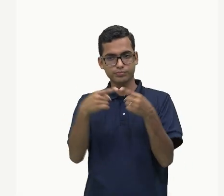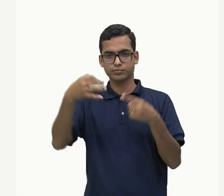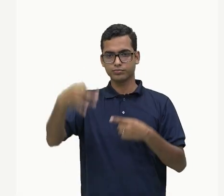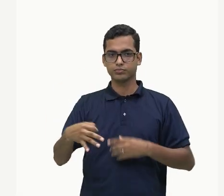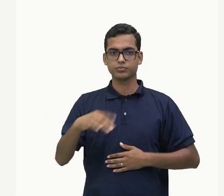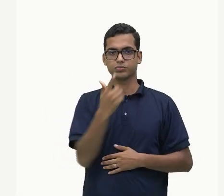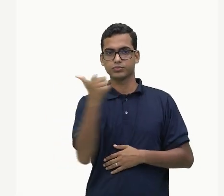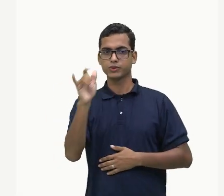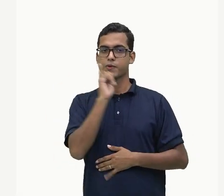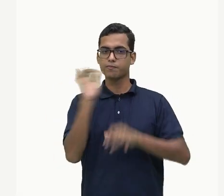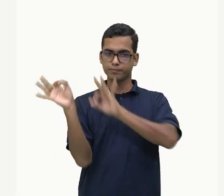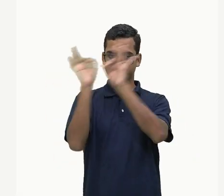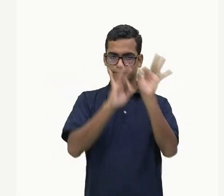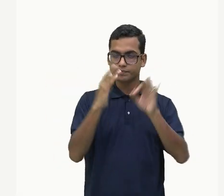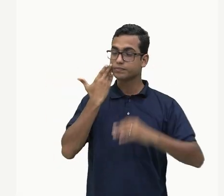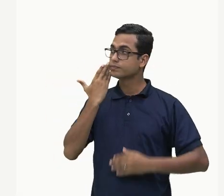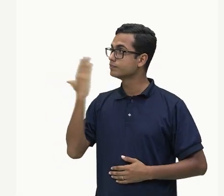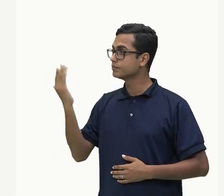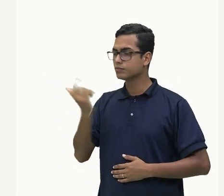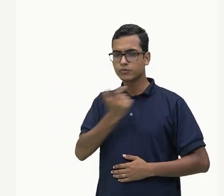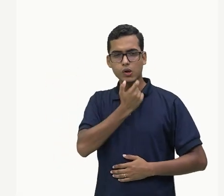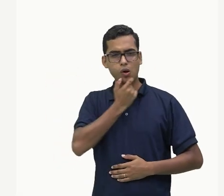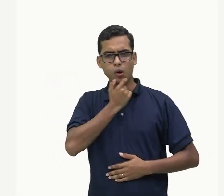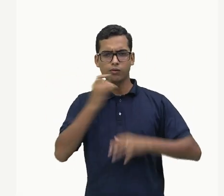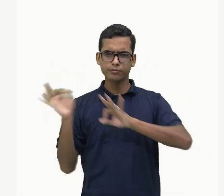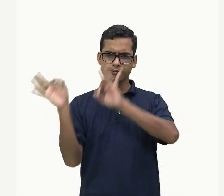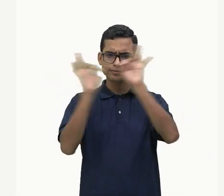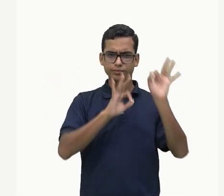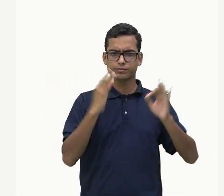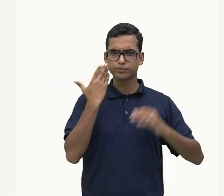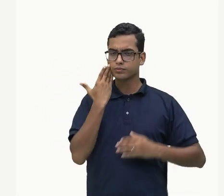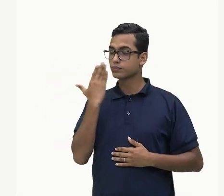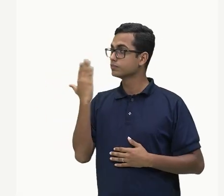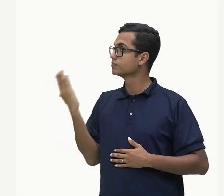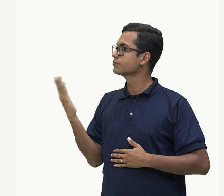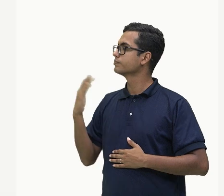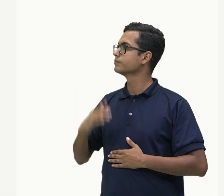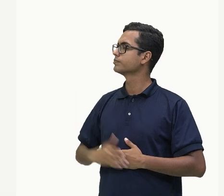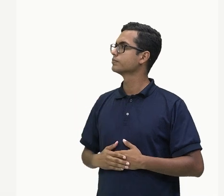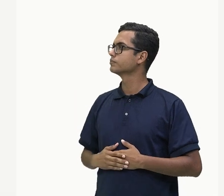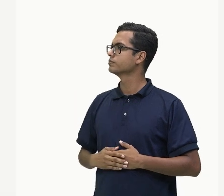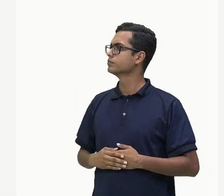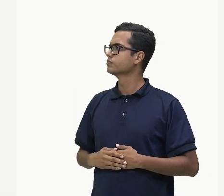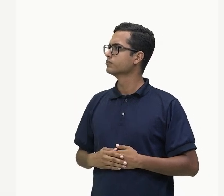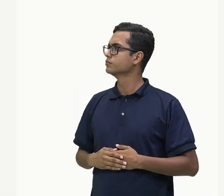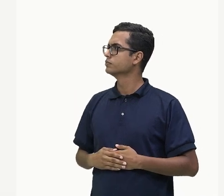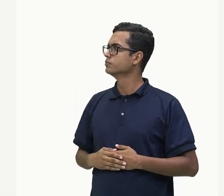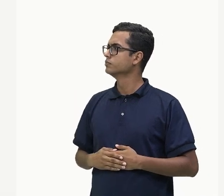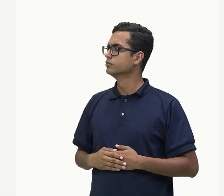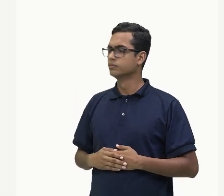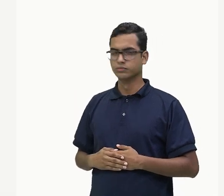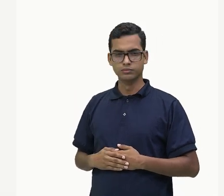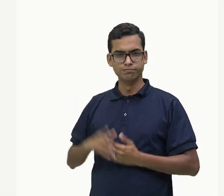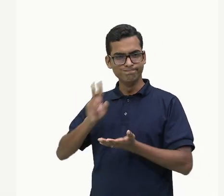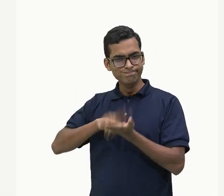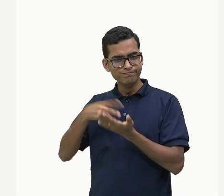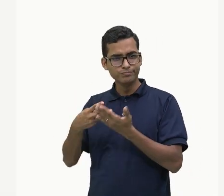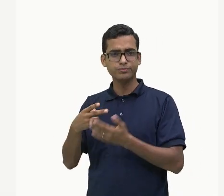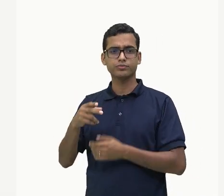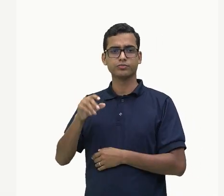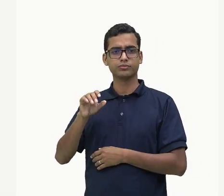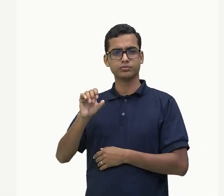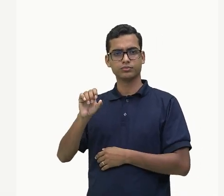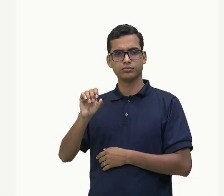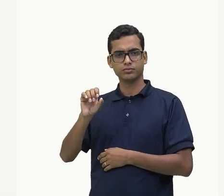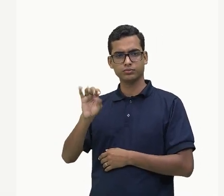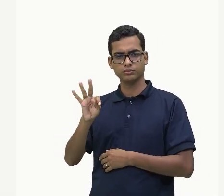exemplo. Outra questão, né, que nós vamos analisar juntos. She was tired. Ela estava cansada. A palavrinha tired